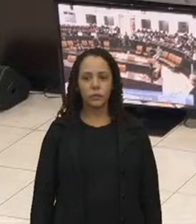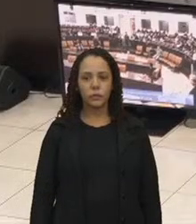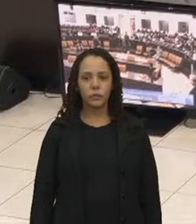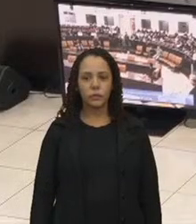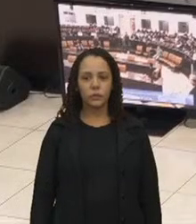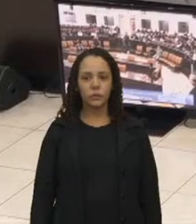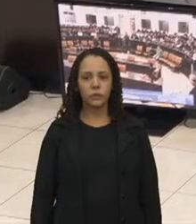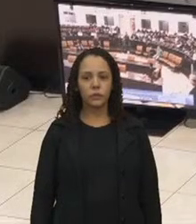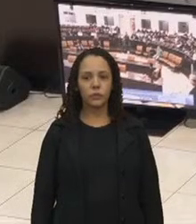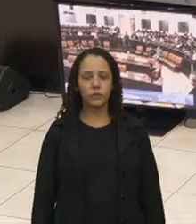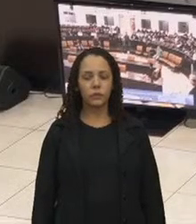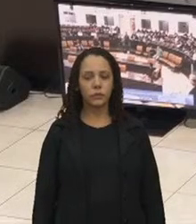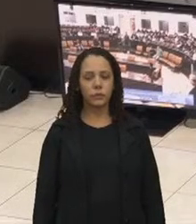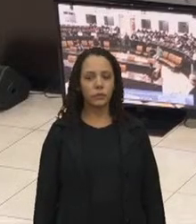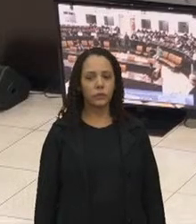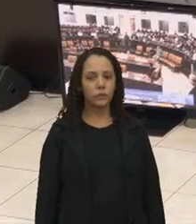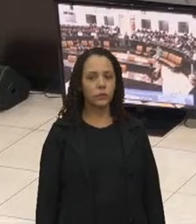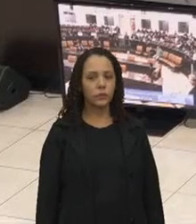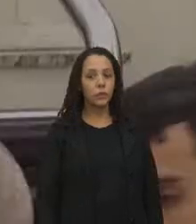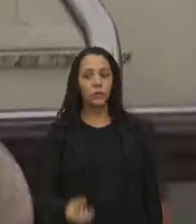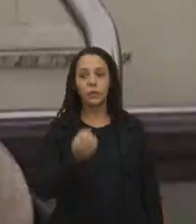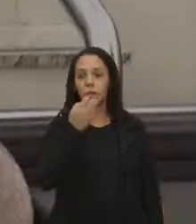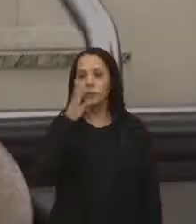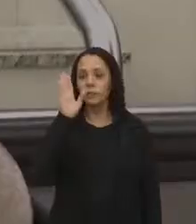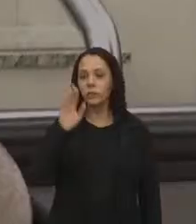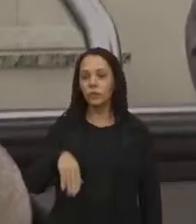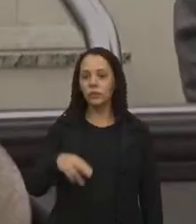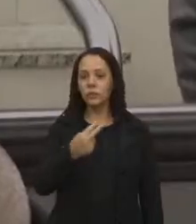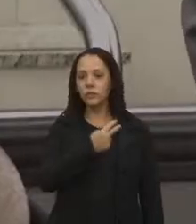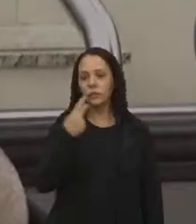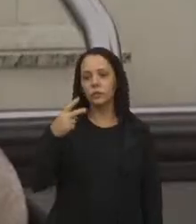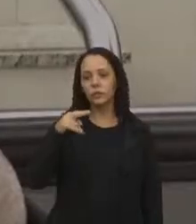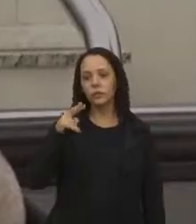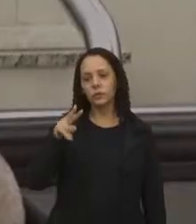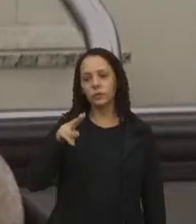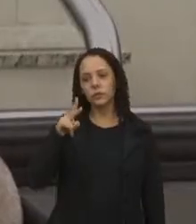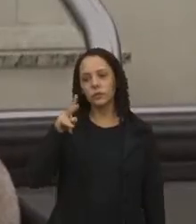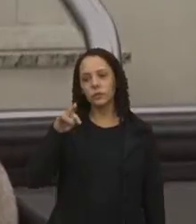Certinho. Obrigado. Boa tarde, eu me chamo Victor, eu sou do segundo